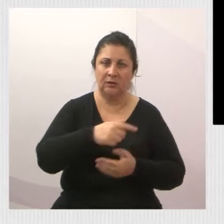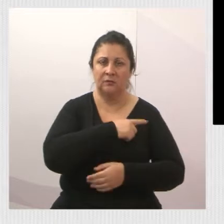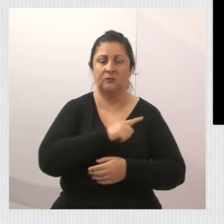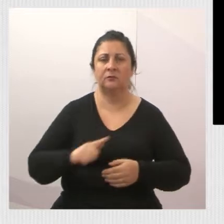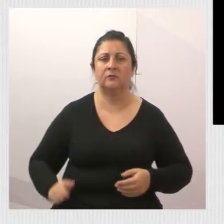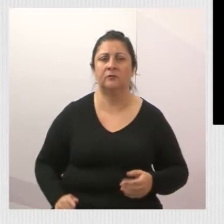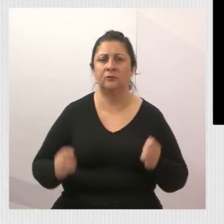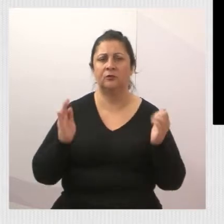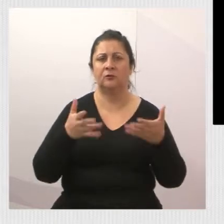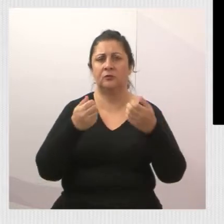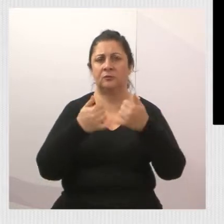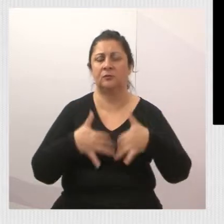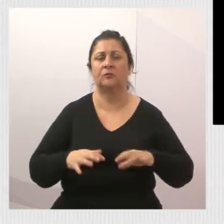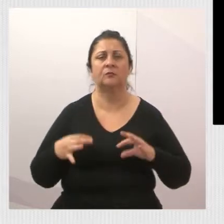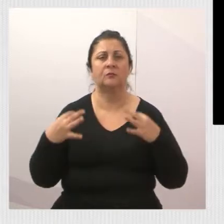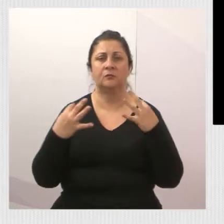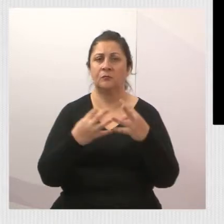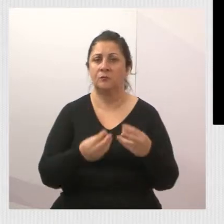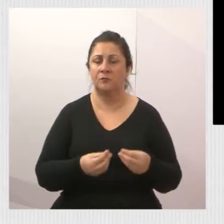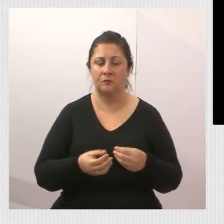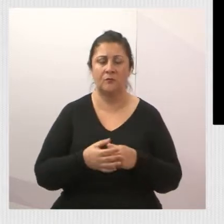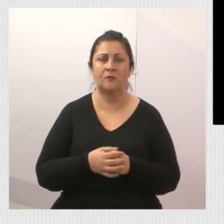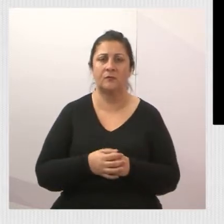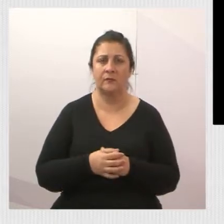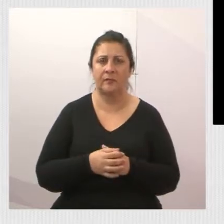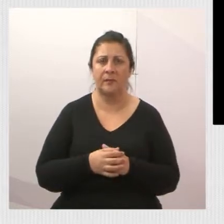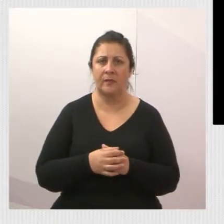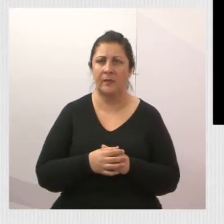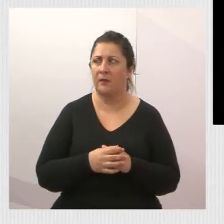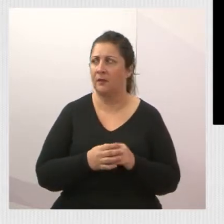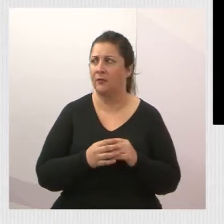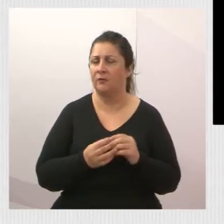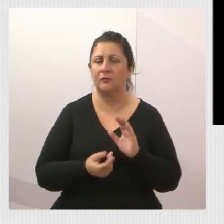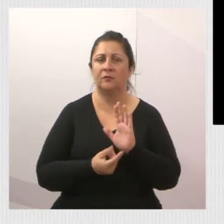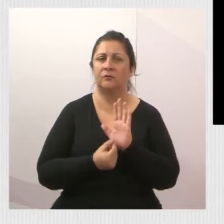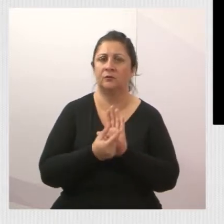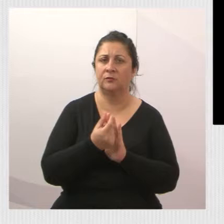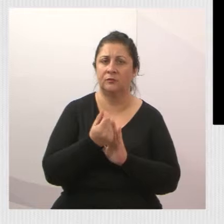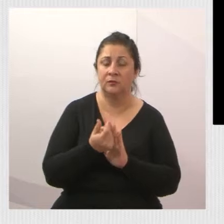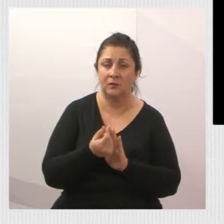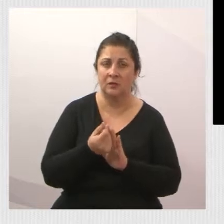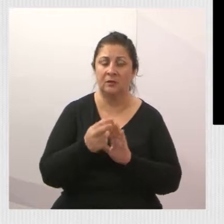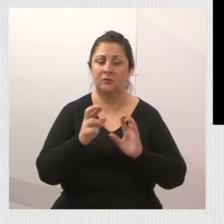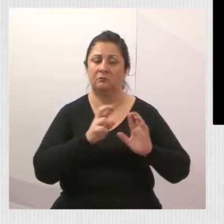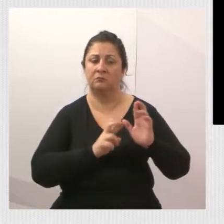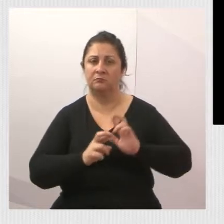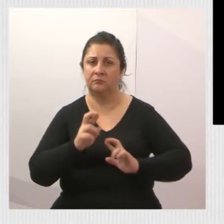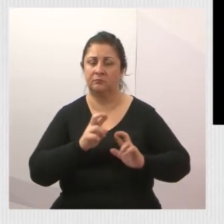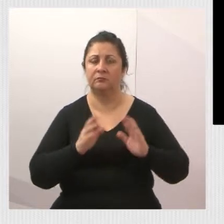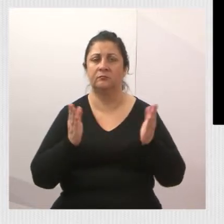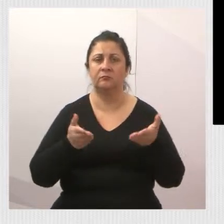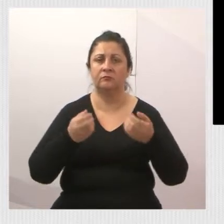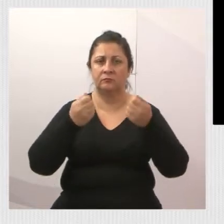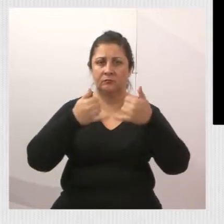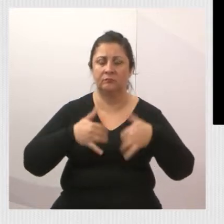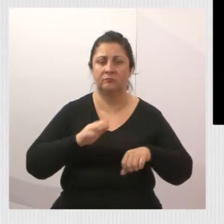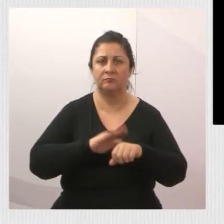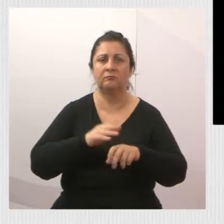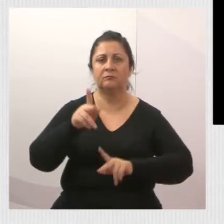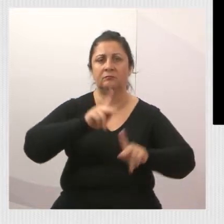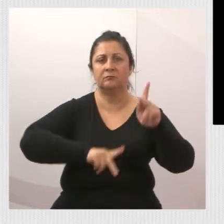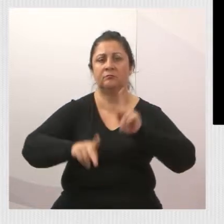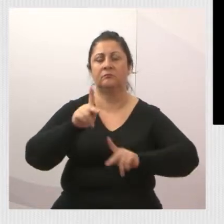já esmiuçou todas a dotação orçamentária, as previsões, mas hoje eu vou falar um pouquinho para a